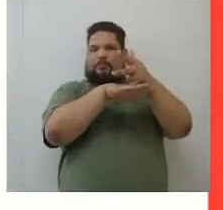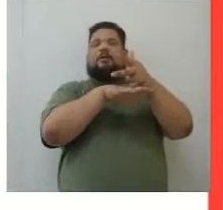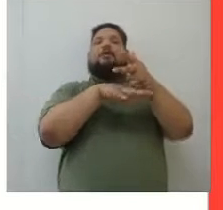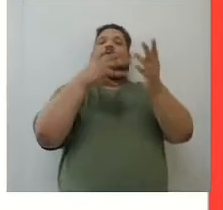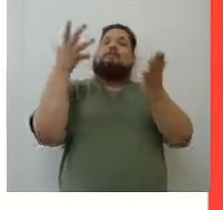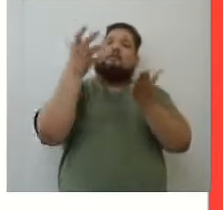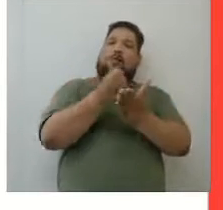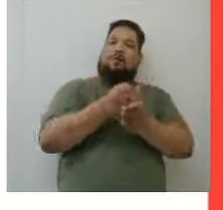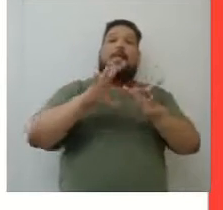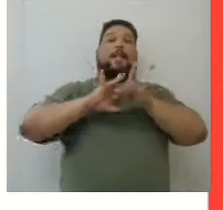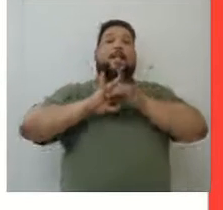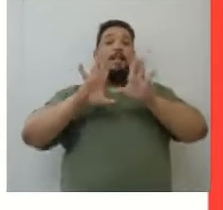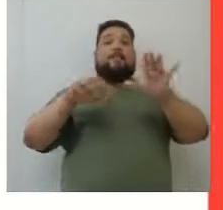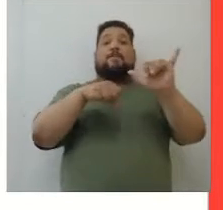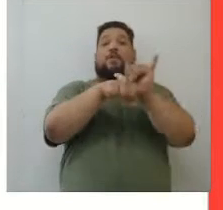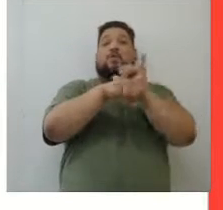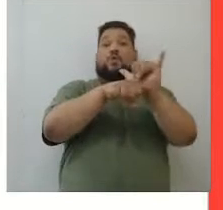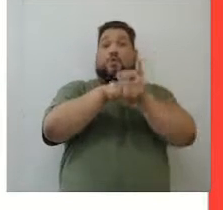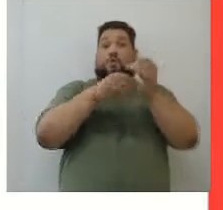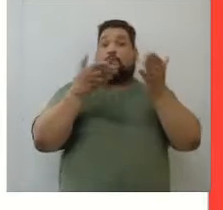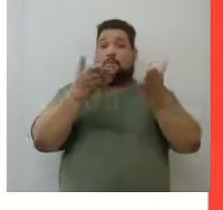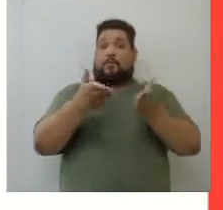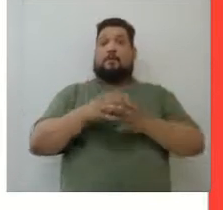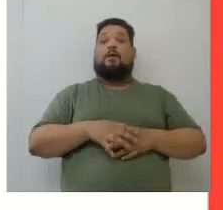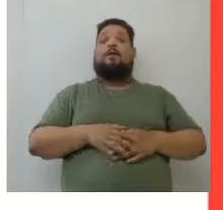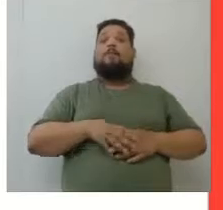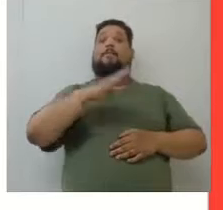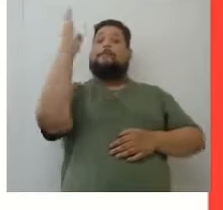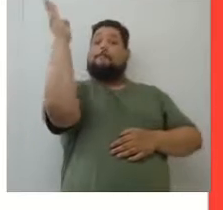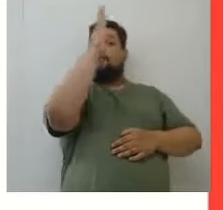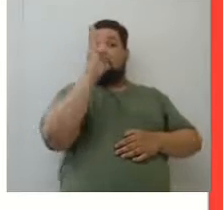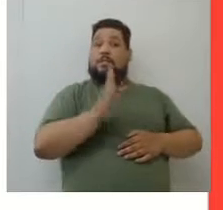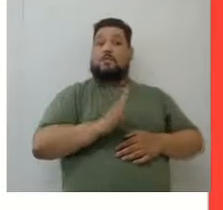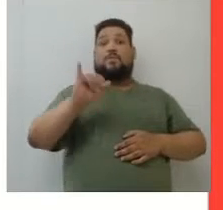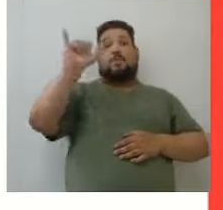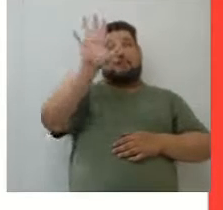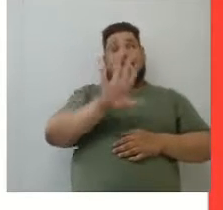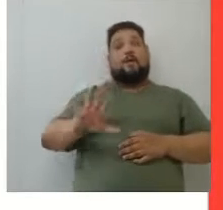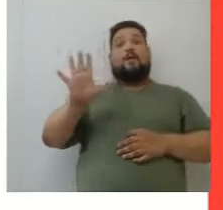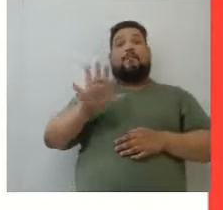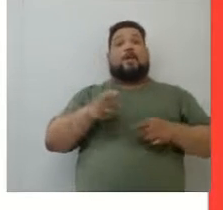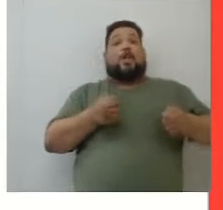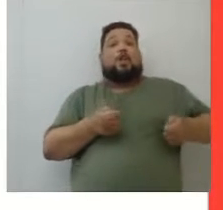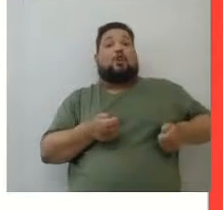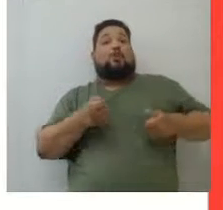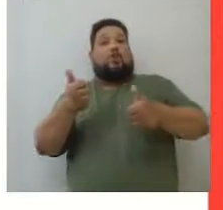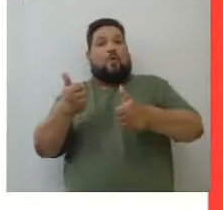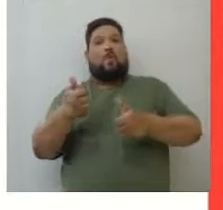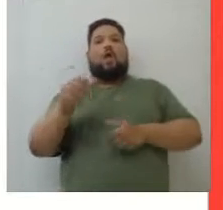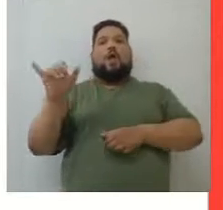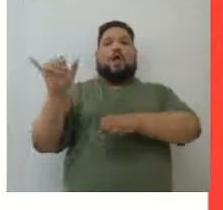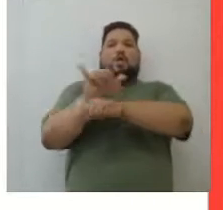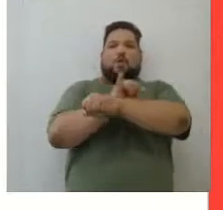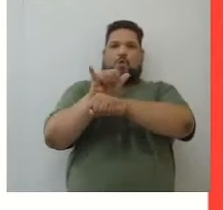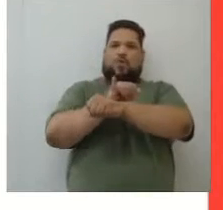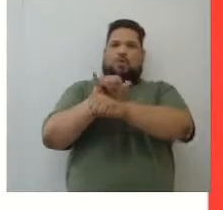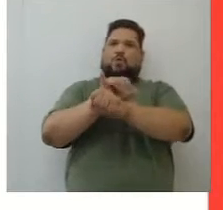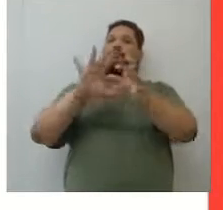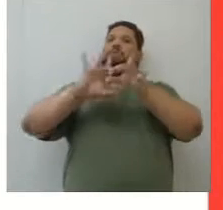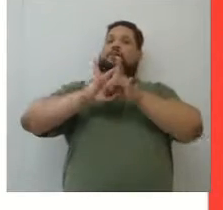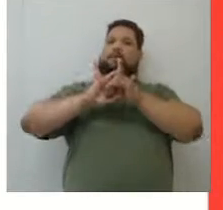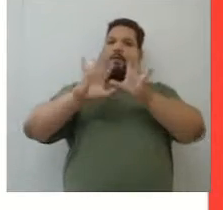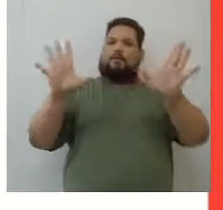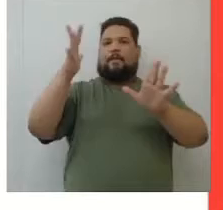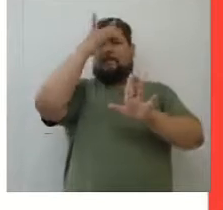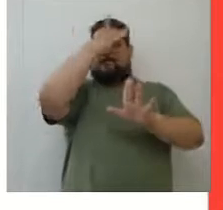ficar disponível lá no YouTube. Então, o Brasil vai ceder essa imagem, vai ceder essas informações para o YouTube e vai ficar disponível para